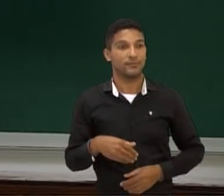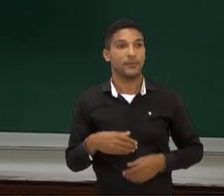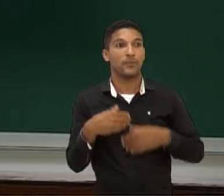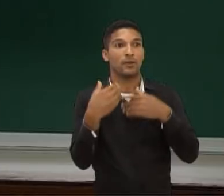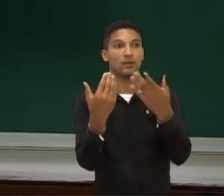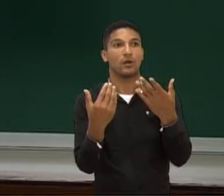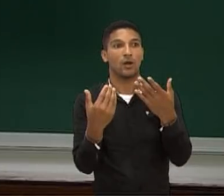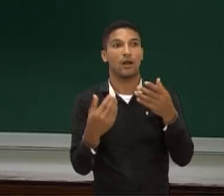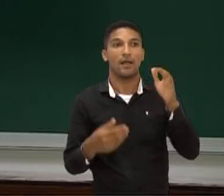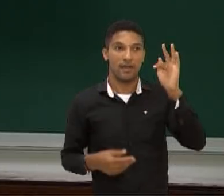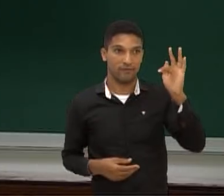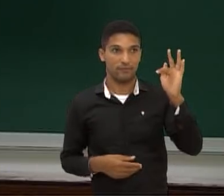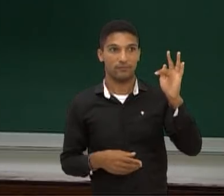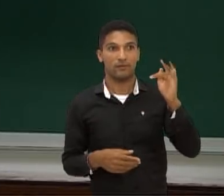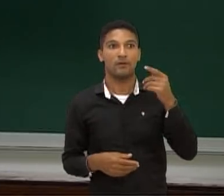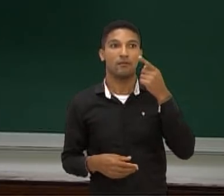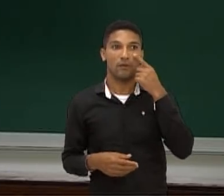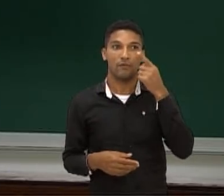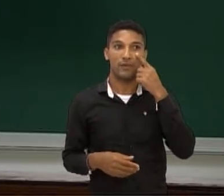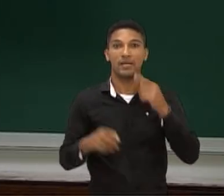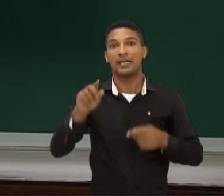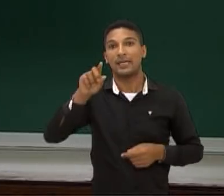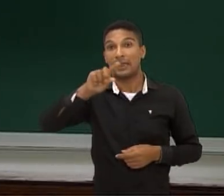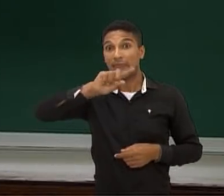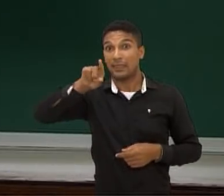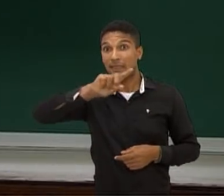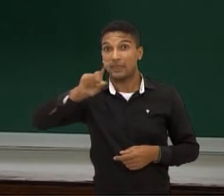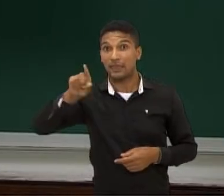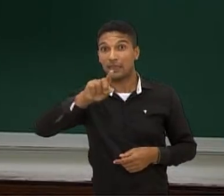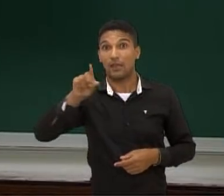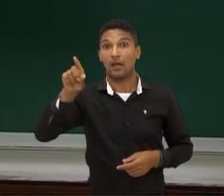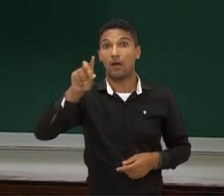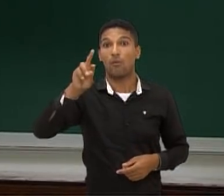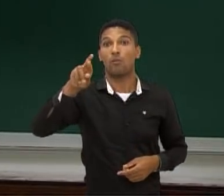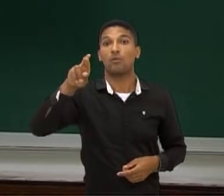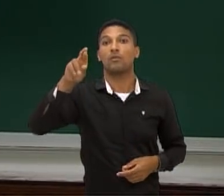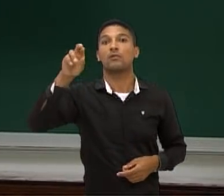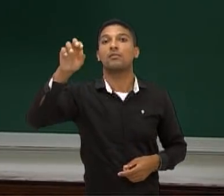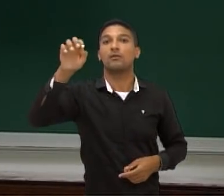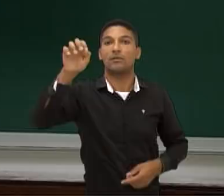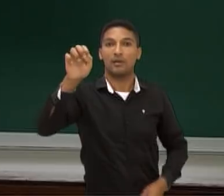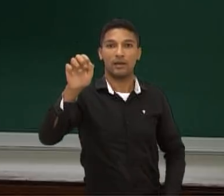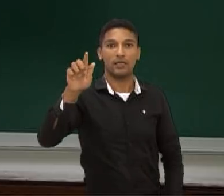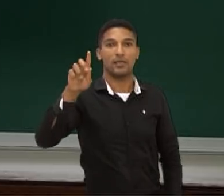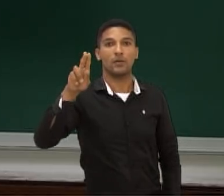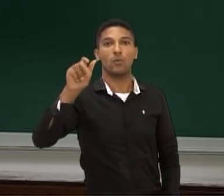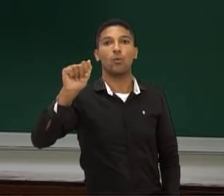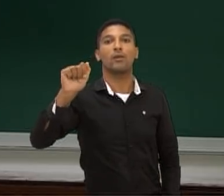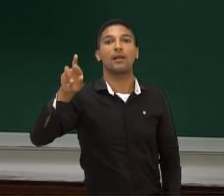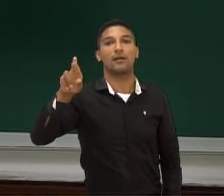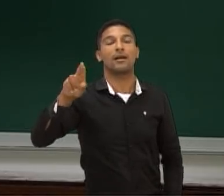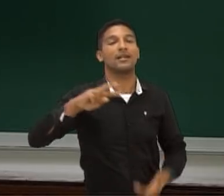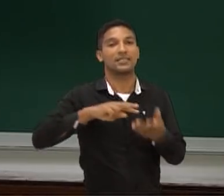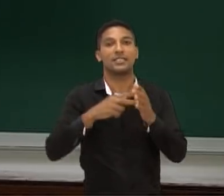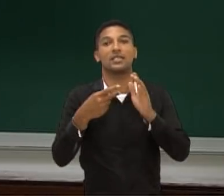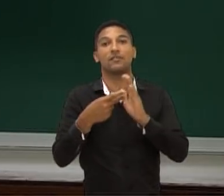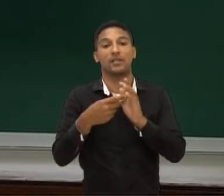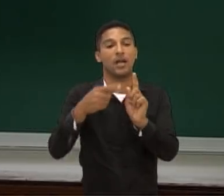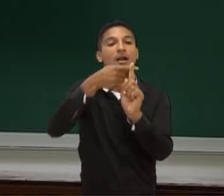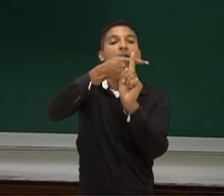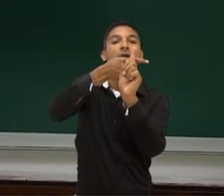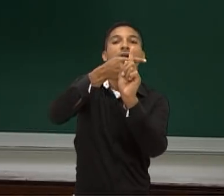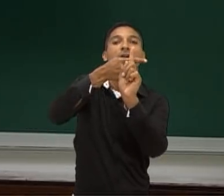Sim, quando ele é não regular, ele pode ter esses segmentos de retas que eles se cruzam, tá? Beleza? Então, eles podem se cruzar, os